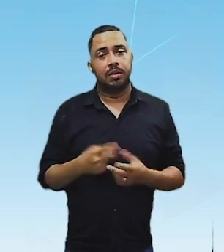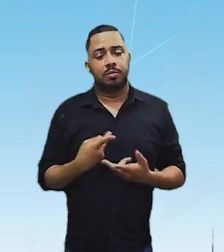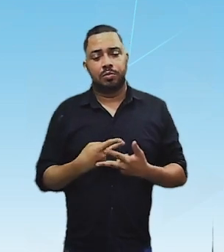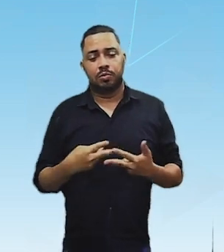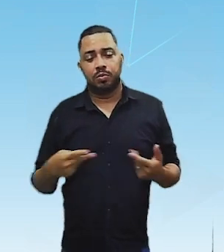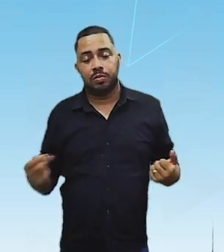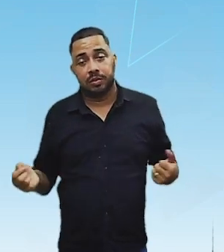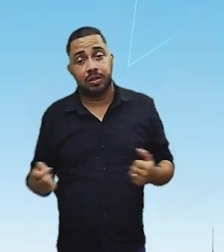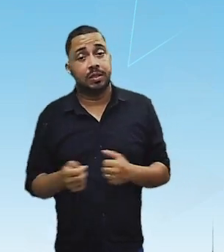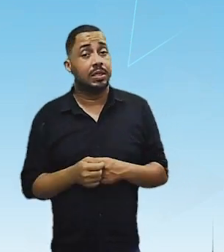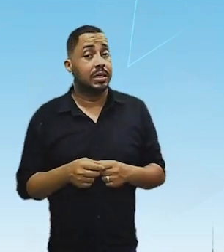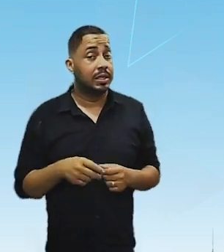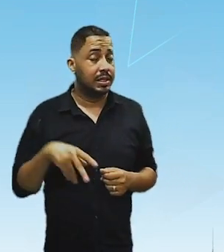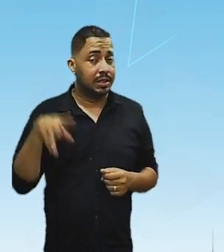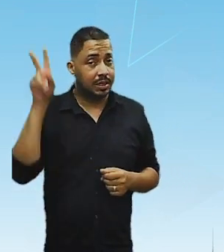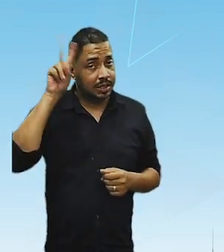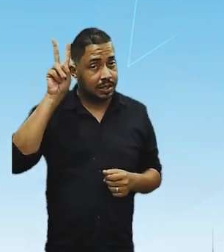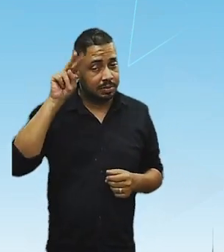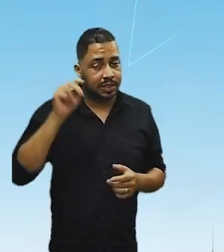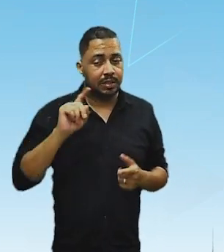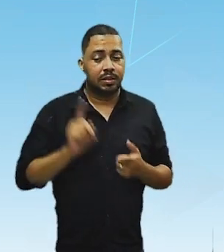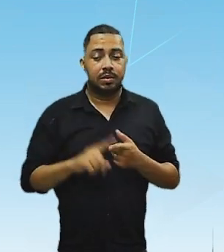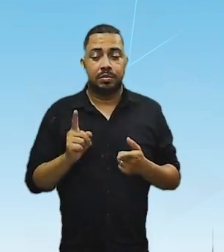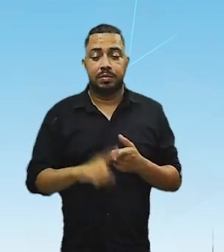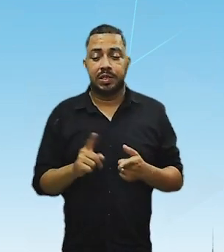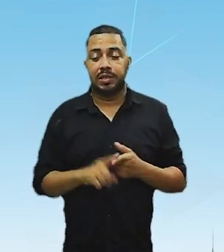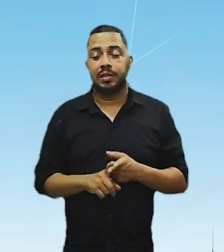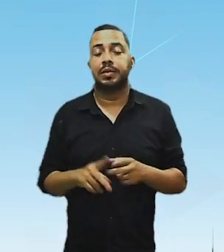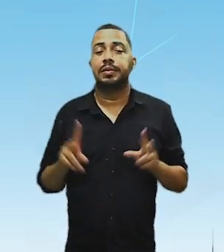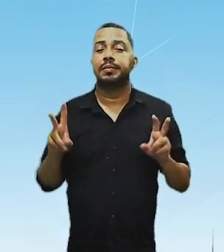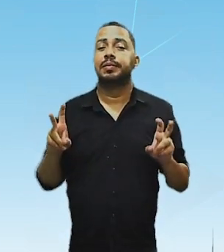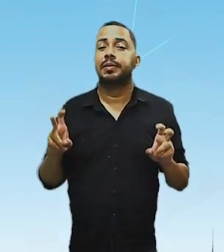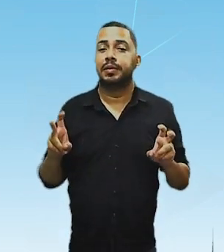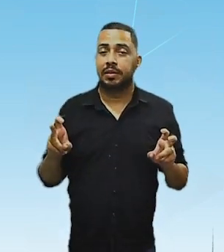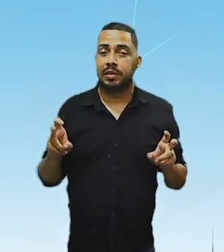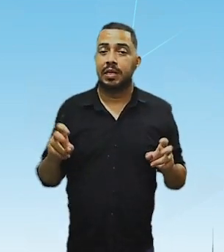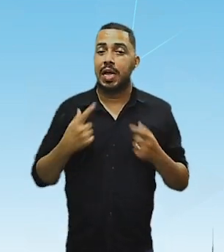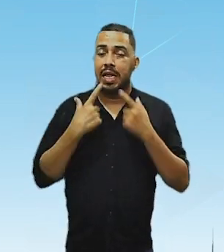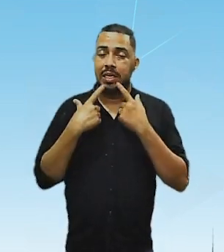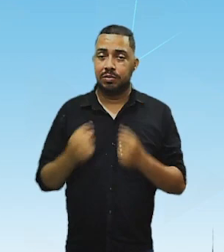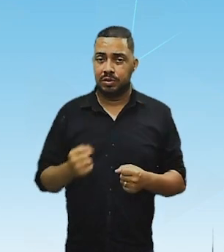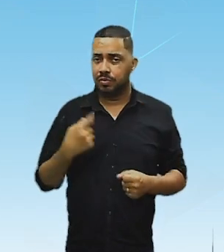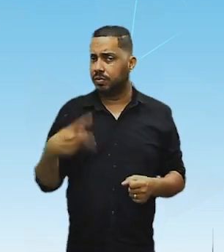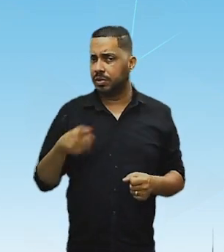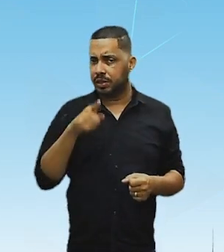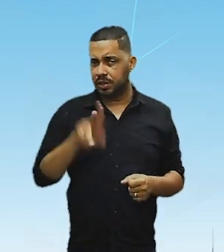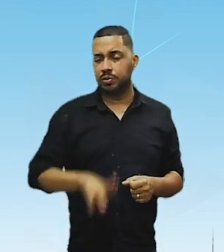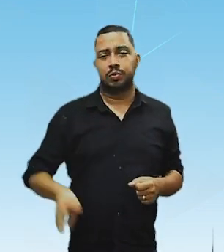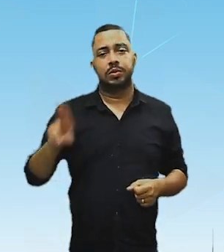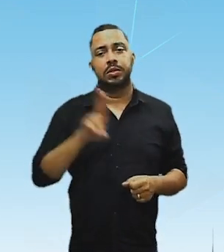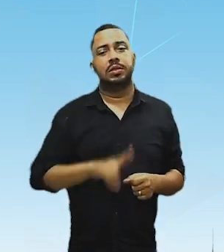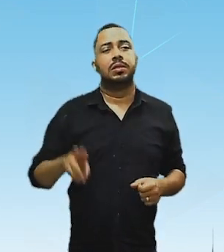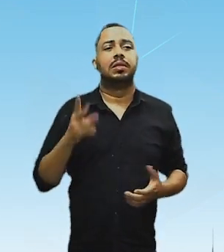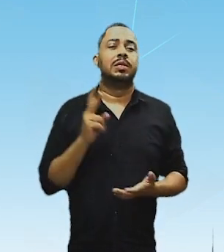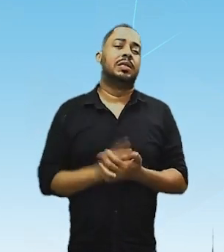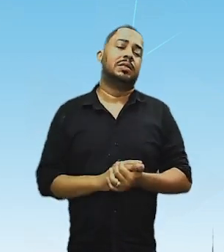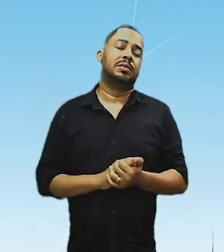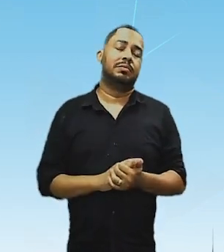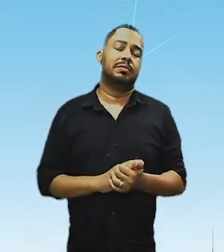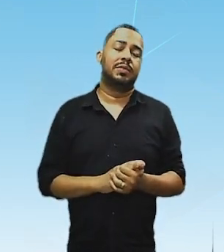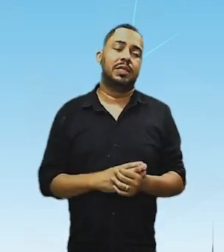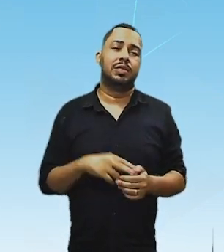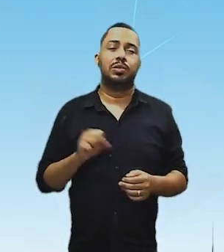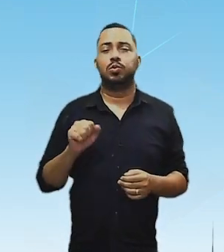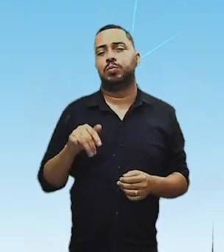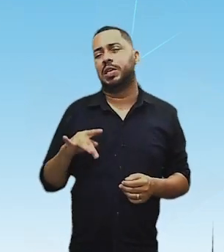multissemiose. Lembre-se disso e lembrem-se da questão de que a linguagem que vocês vão utilizar, certo? É